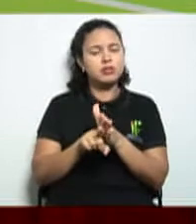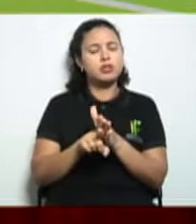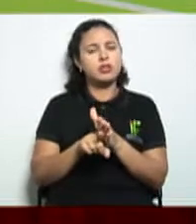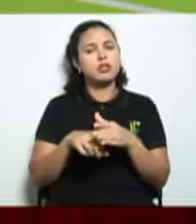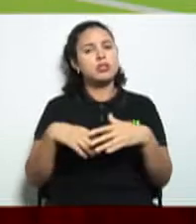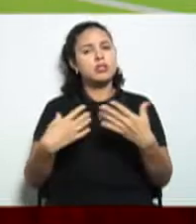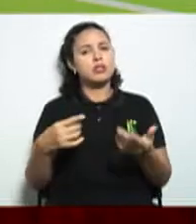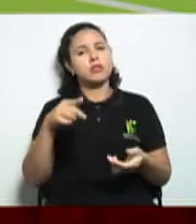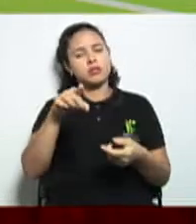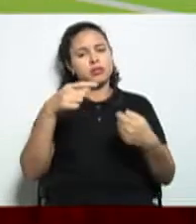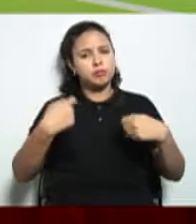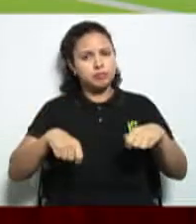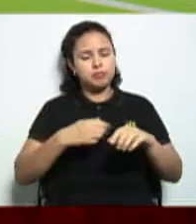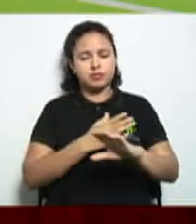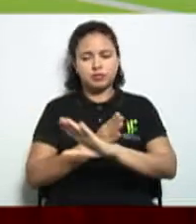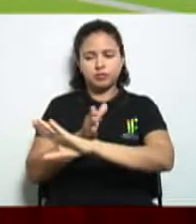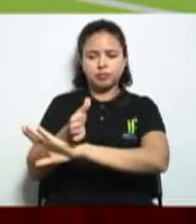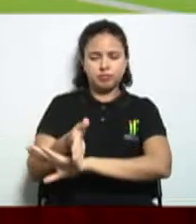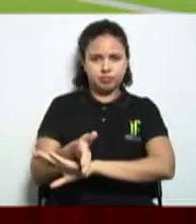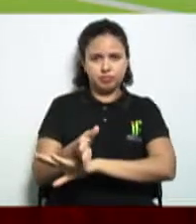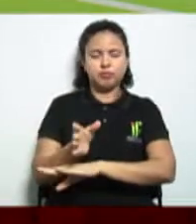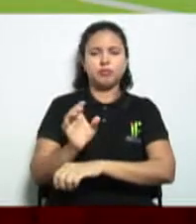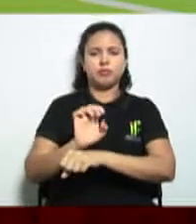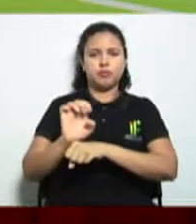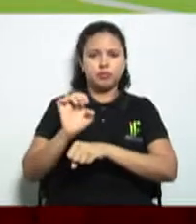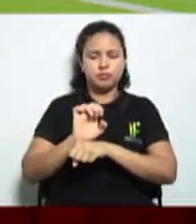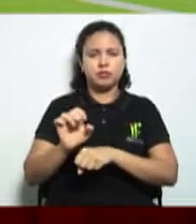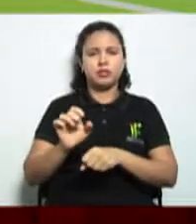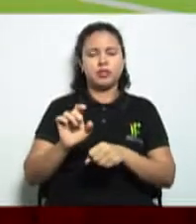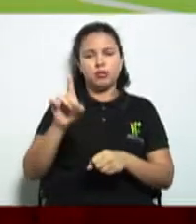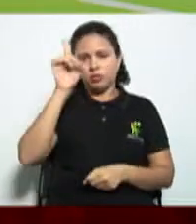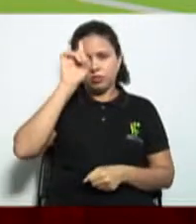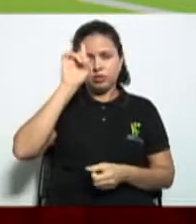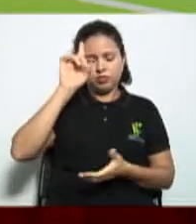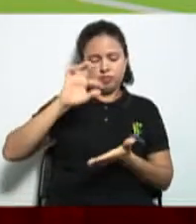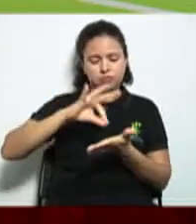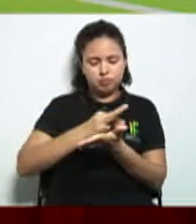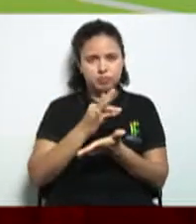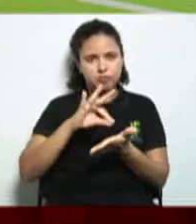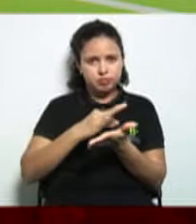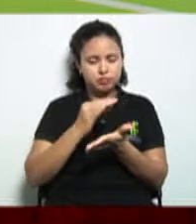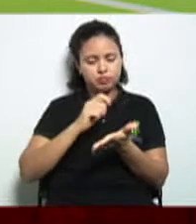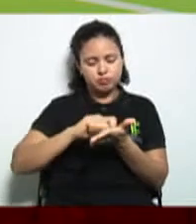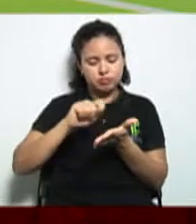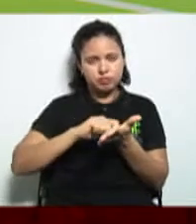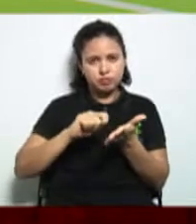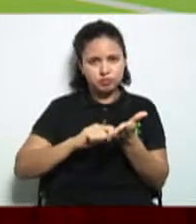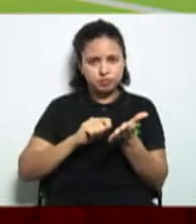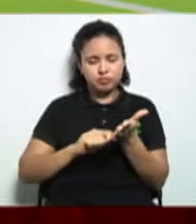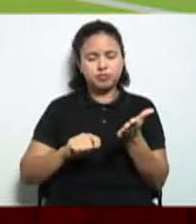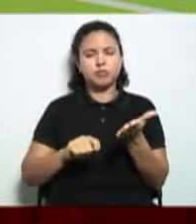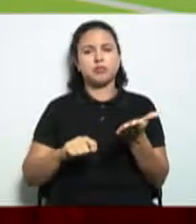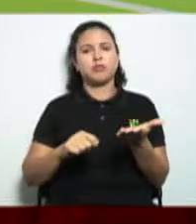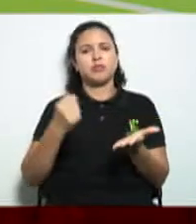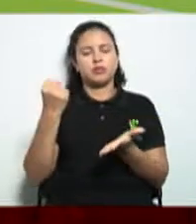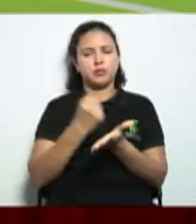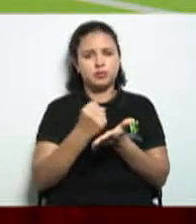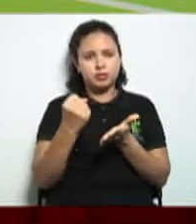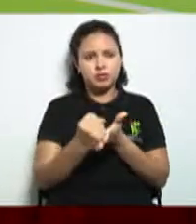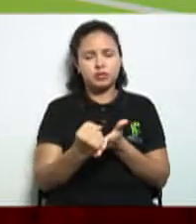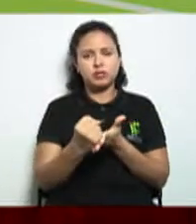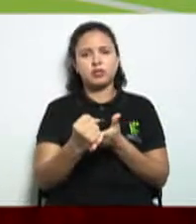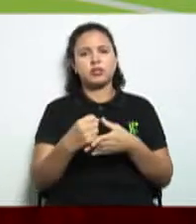para o estágio, né, gente? Então, você tem que assinar uma folhinha de ponto, né? Então, o estágio ele não é uma relação de emprego, mas você tem que